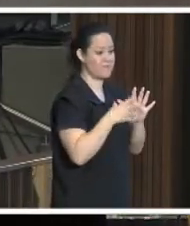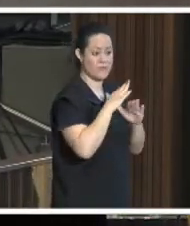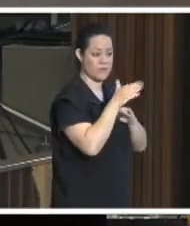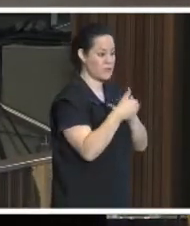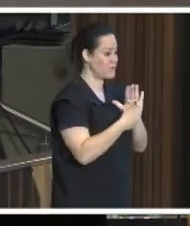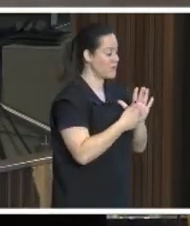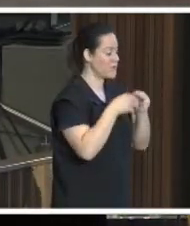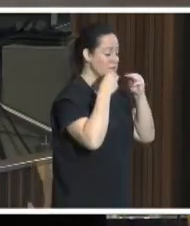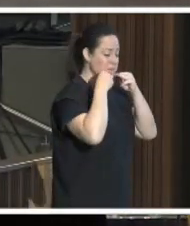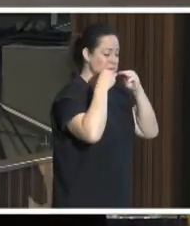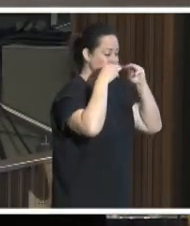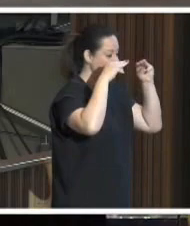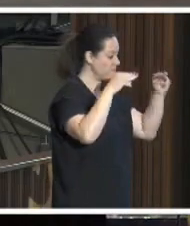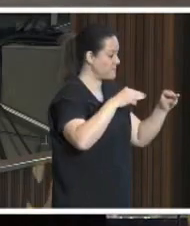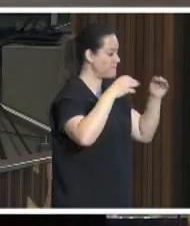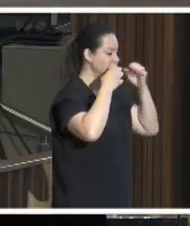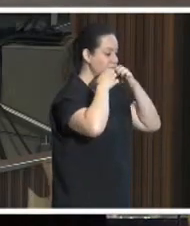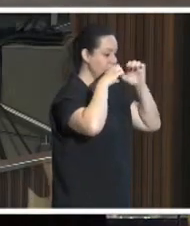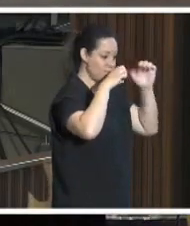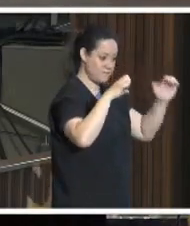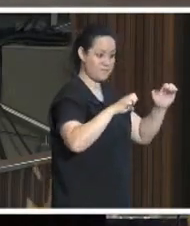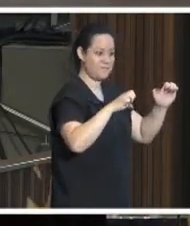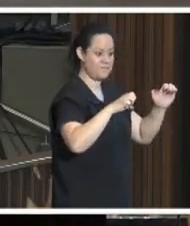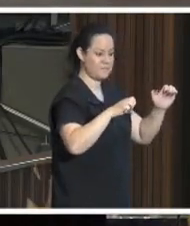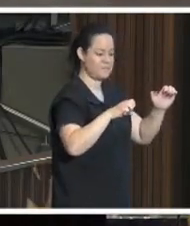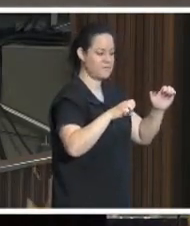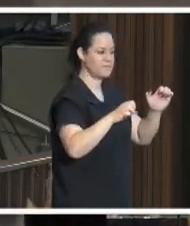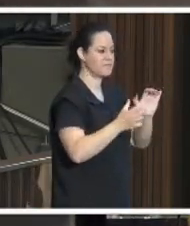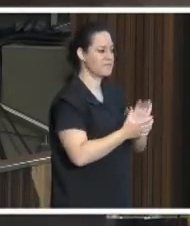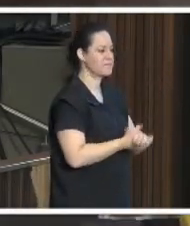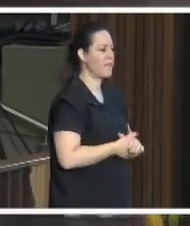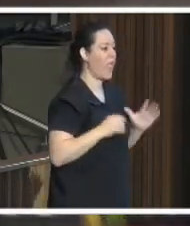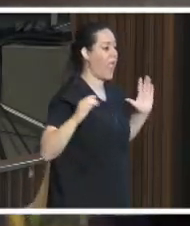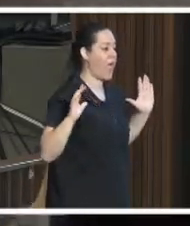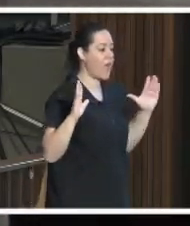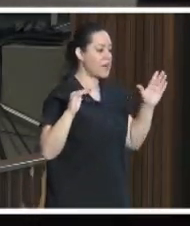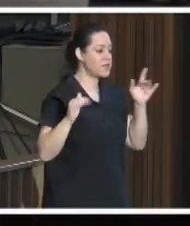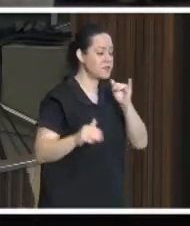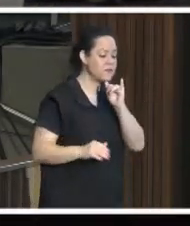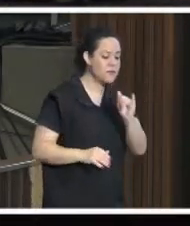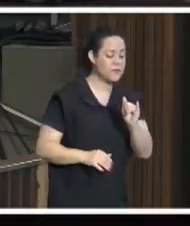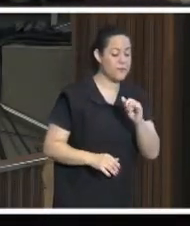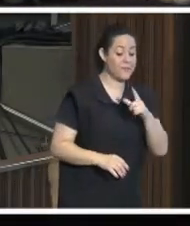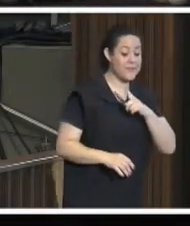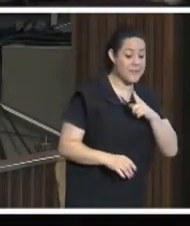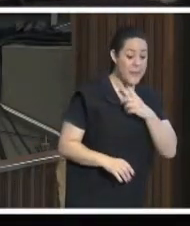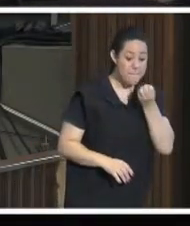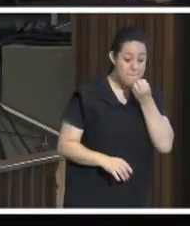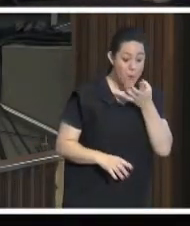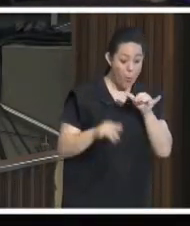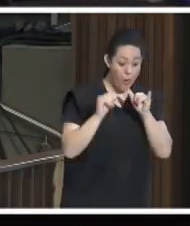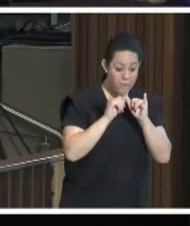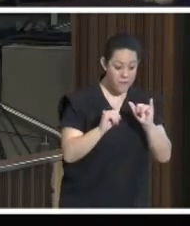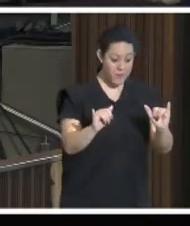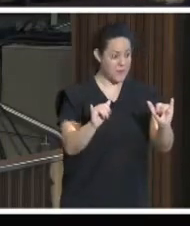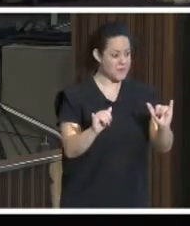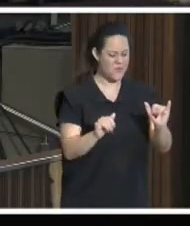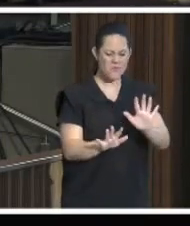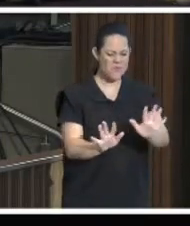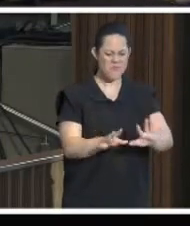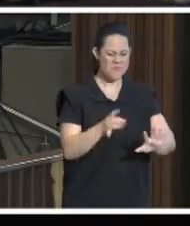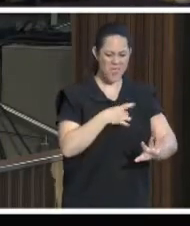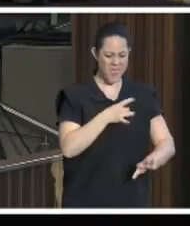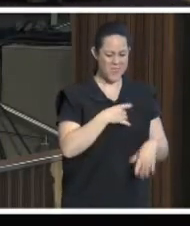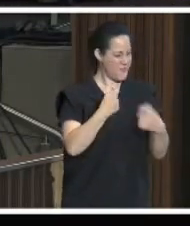toda a mensagem do Evangelho. Então, os anjos vieram e disseram assim: olha, tem uma boa notícia, não precisam ter